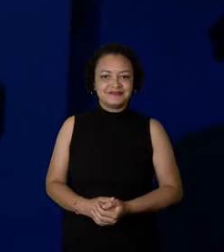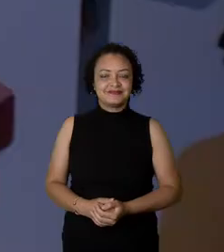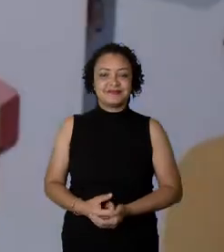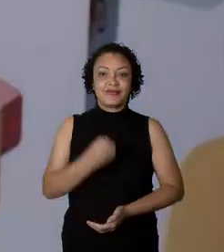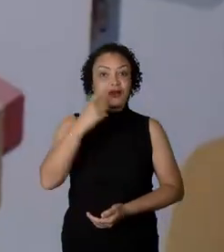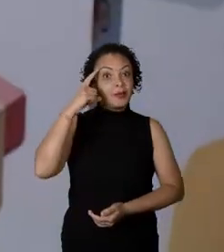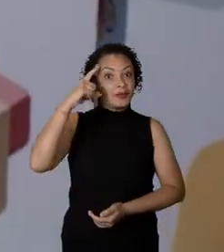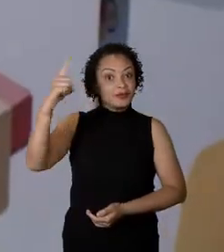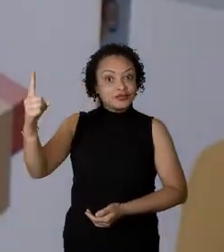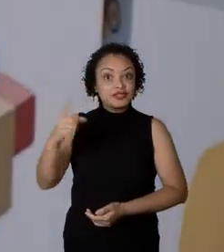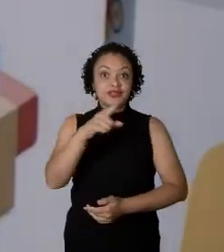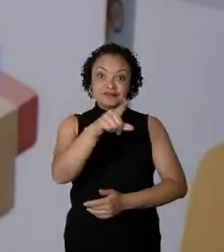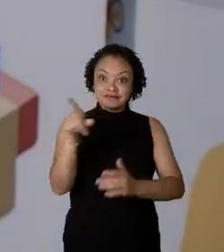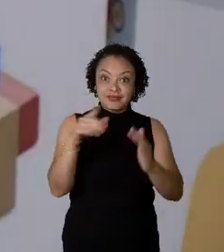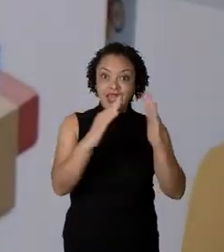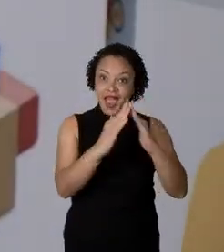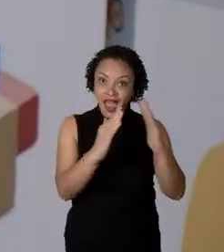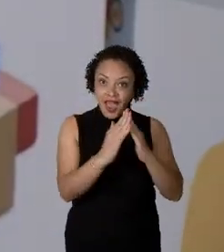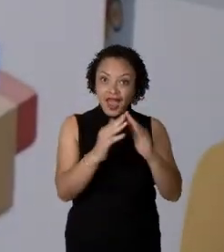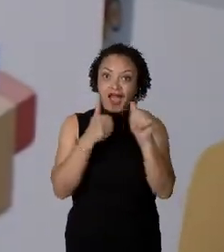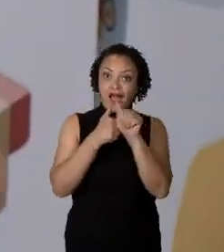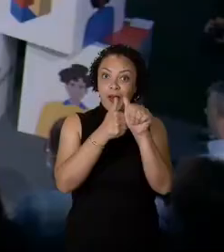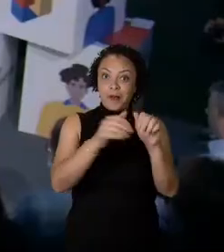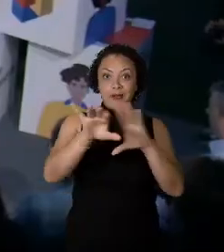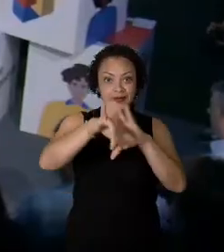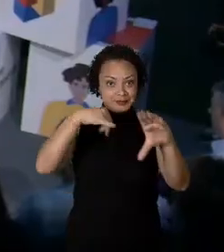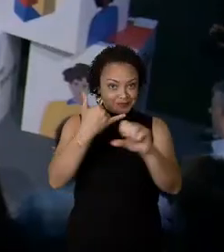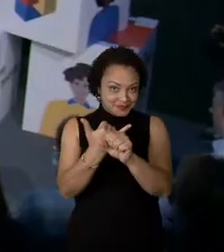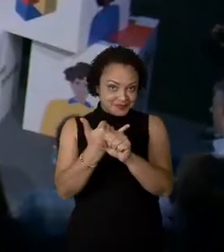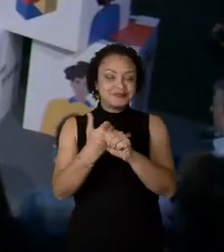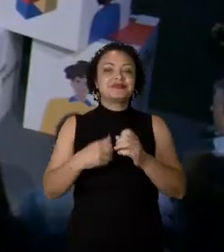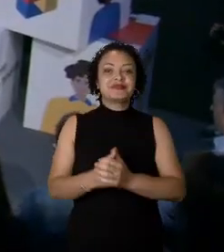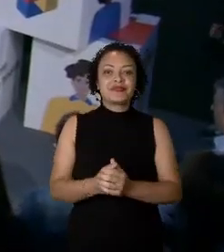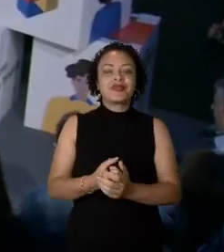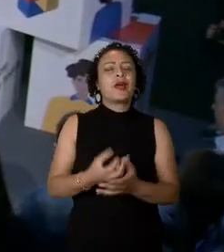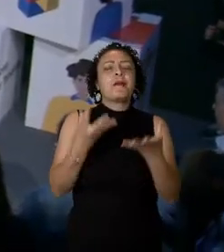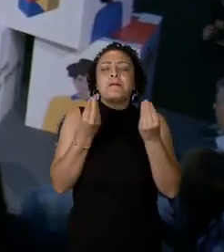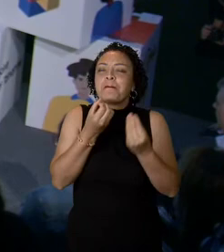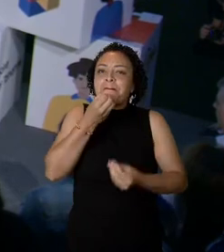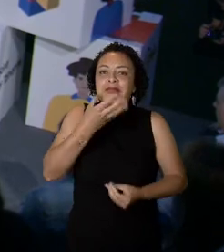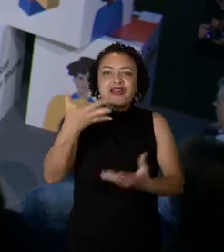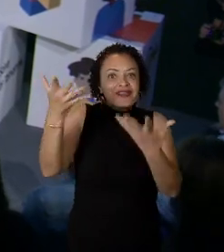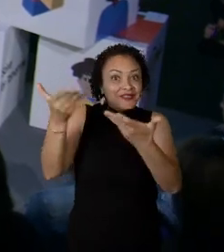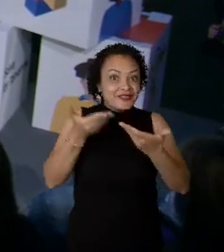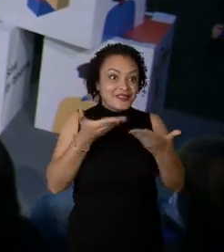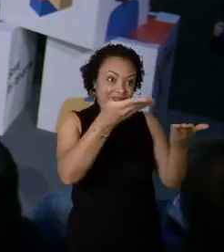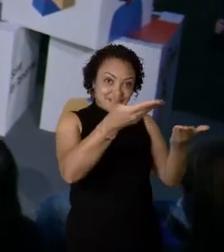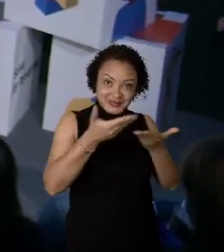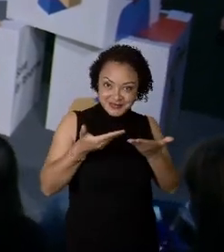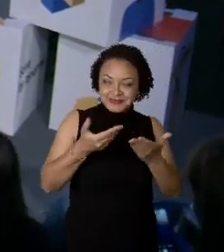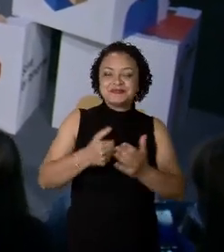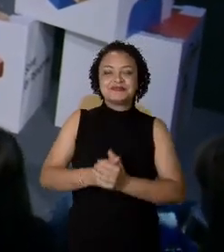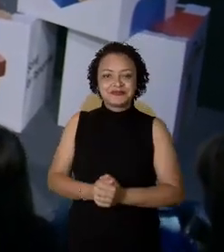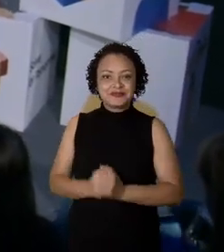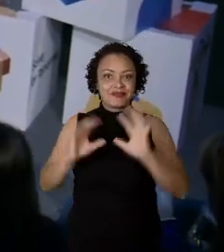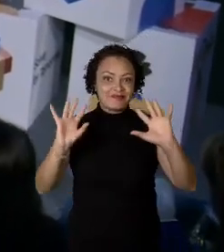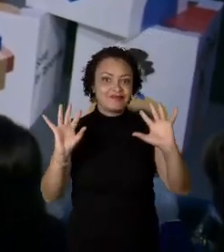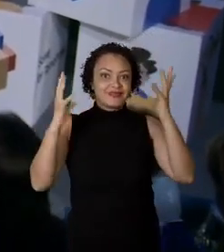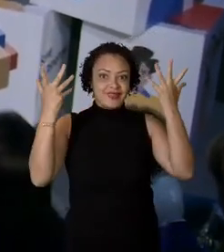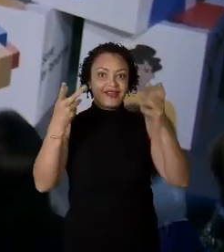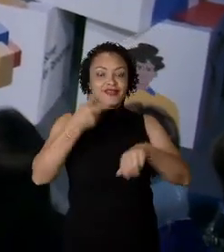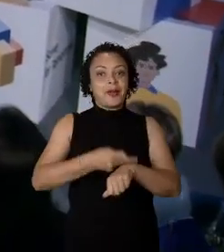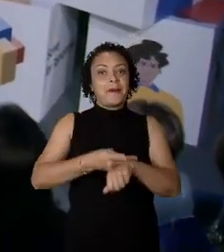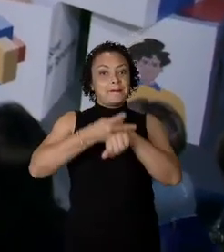Bom dia ao pessoal que está em casa também, acompanhando pelo canal do YouTube. Sejam muito bem-vindas e bem-vindos ao evento de